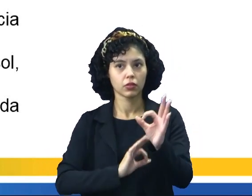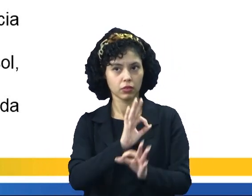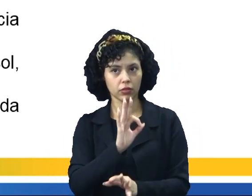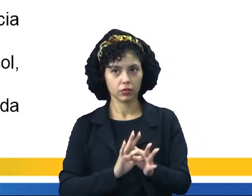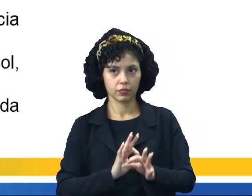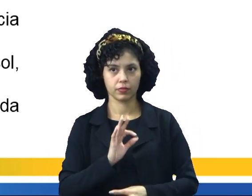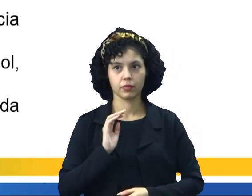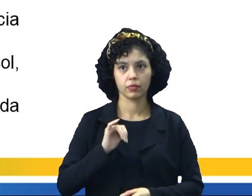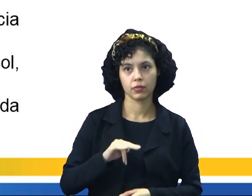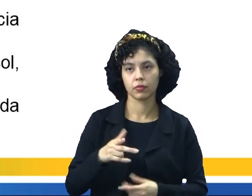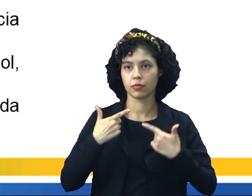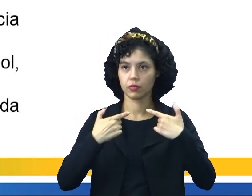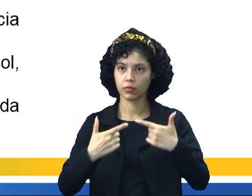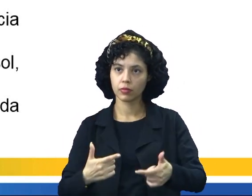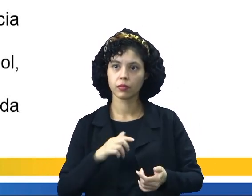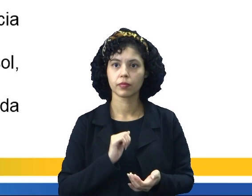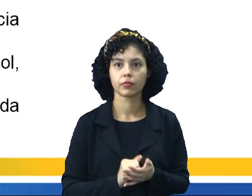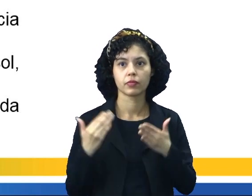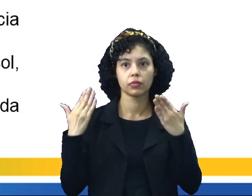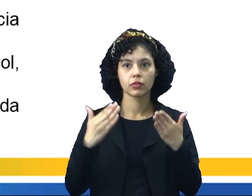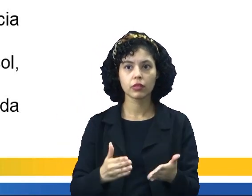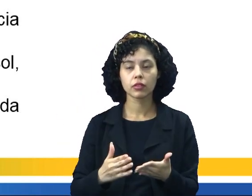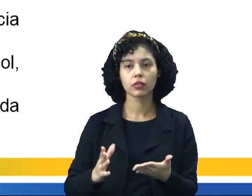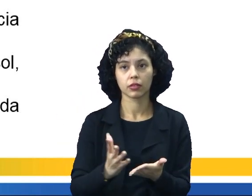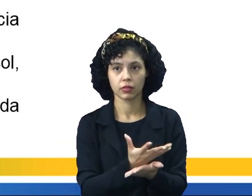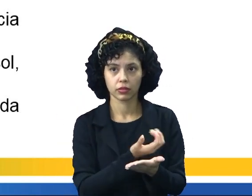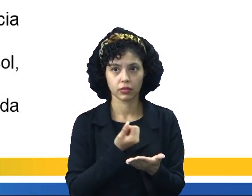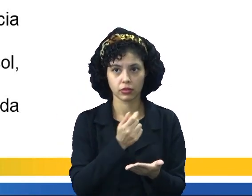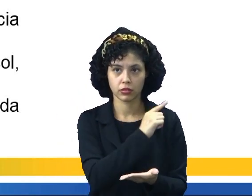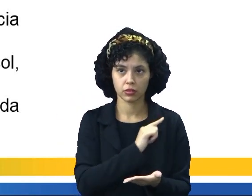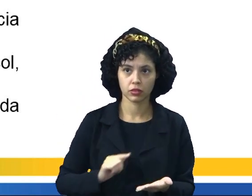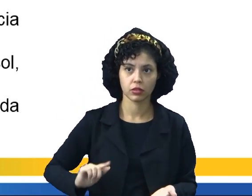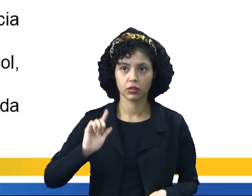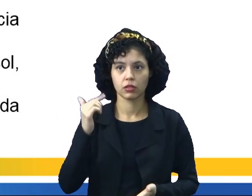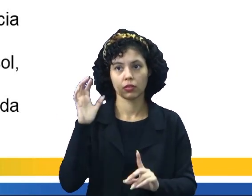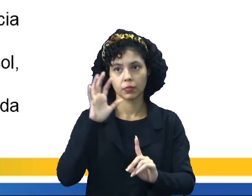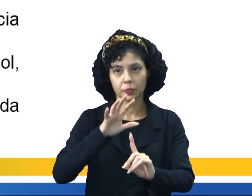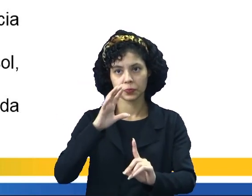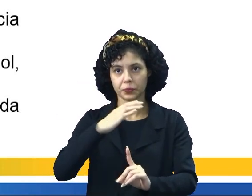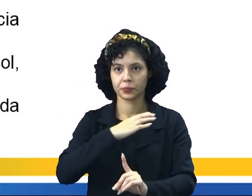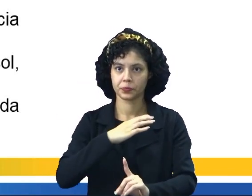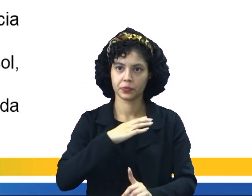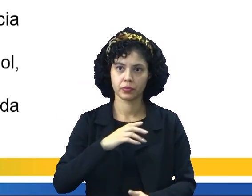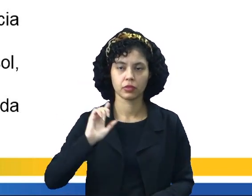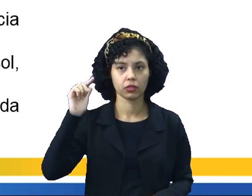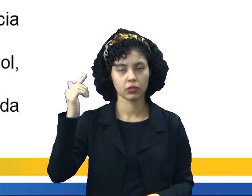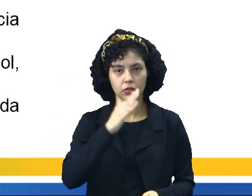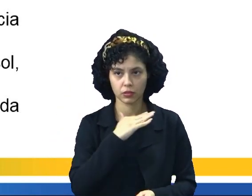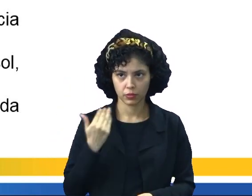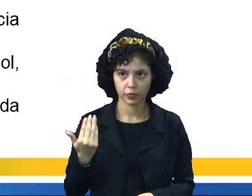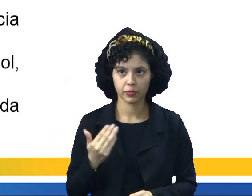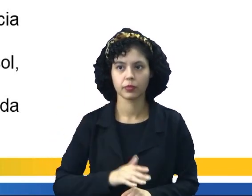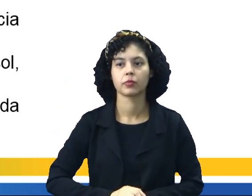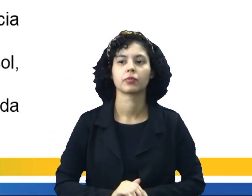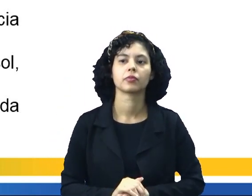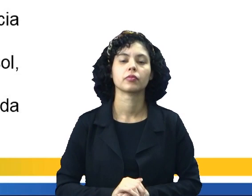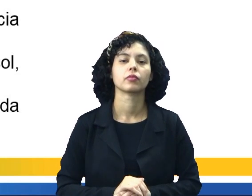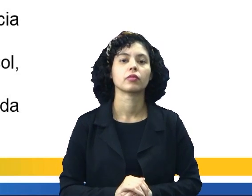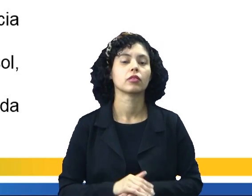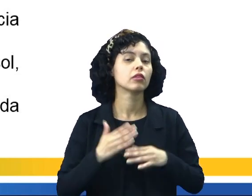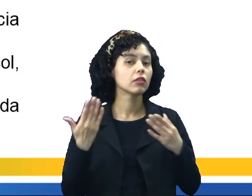Os maias organizavam milícias de guerreiros com o objetivo de capturar governantes ou pessoas influentes de cidades inimigas para que fossem